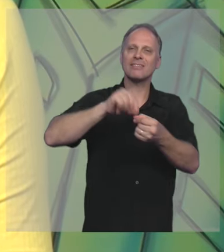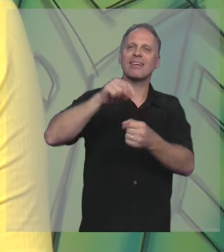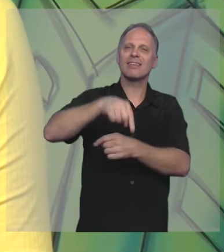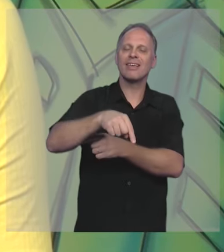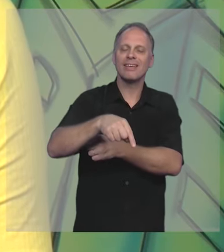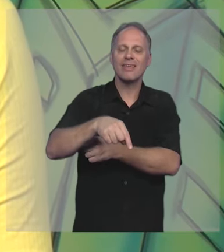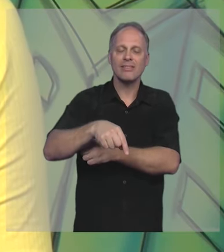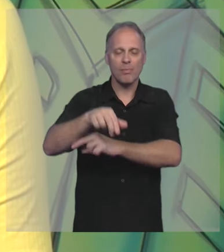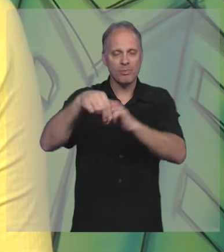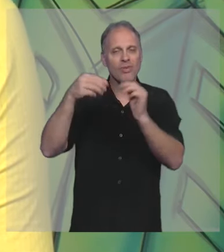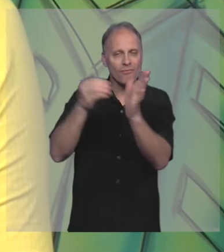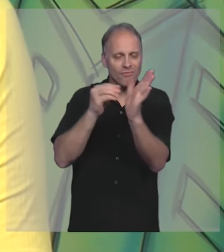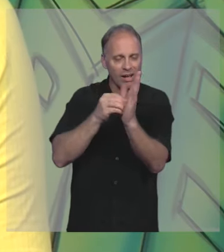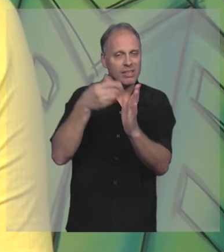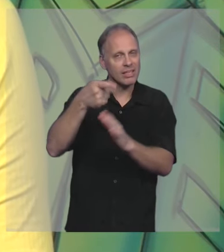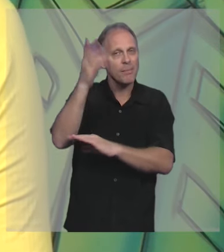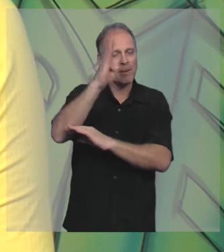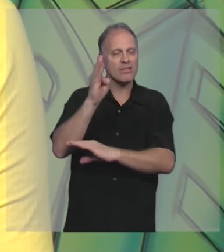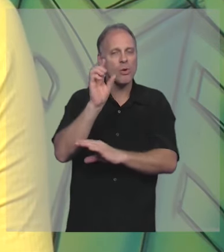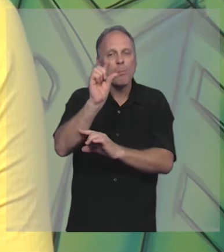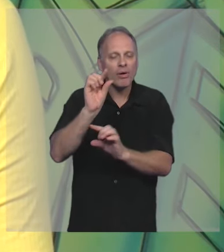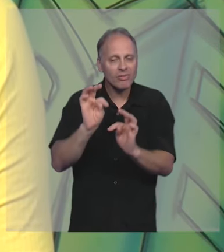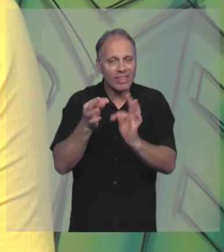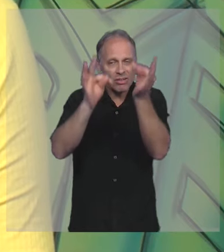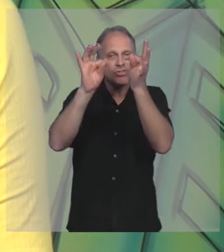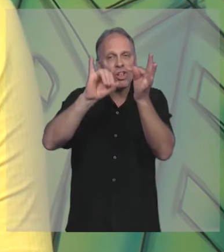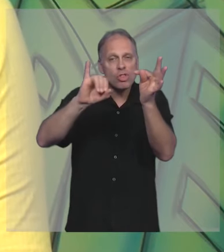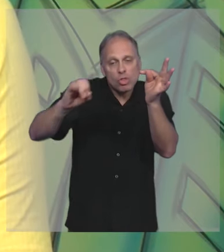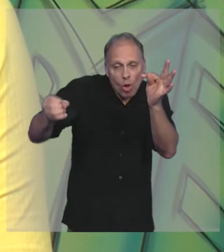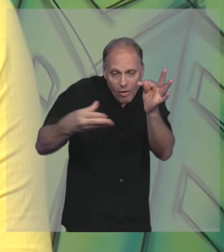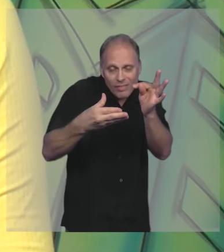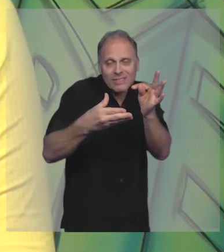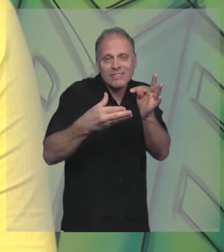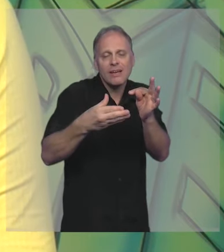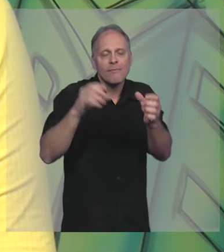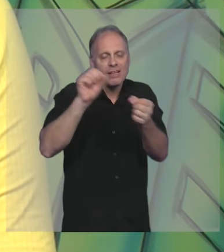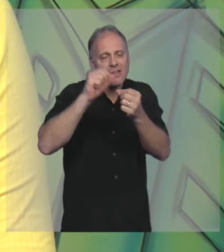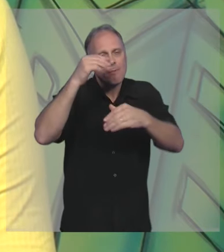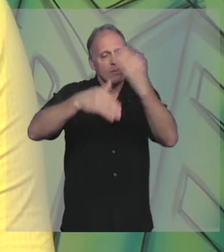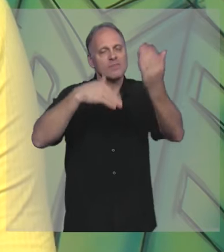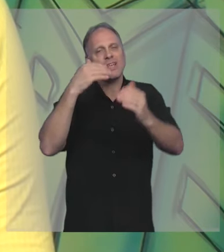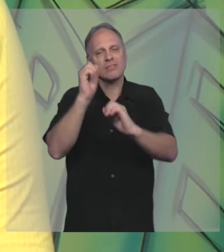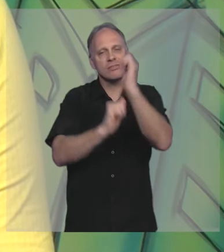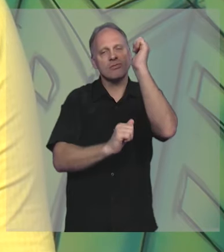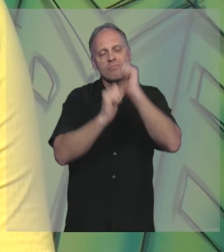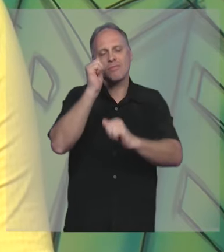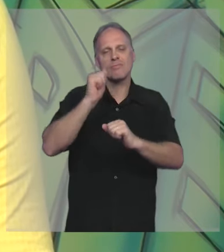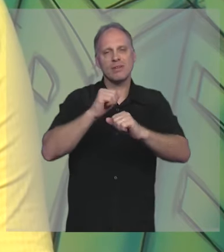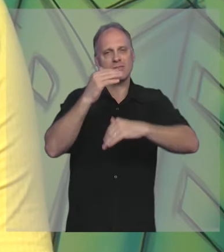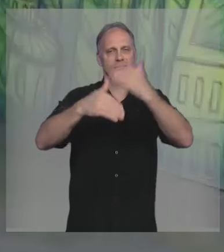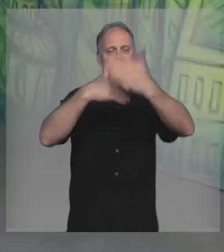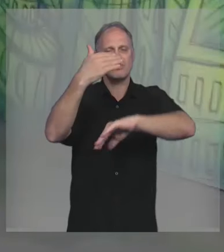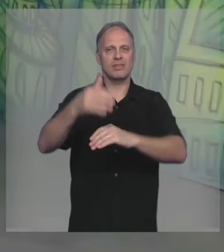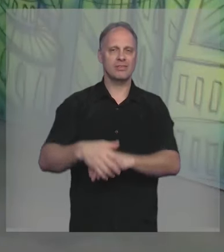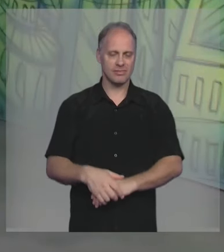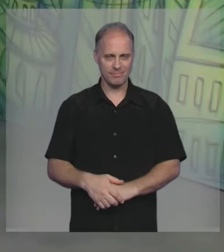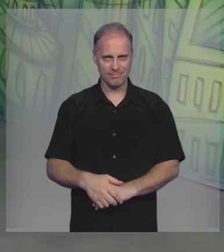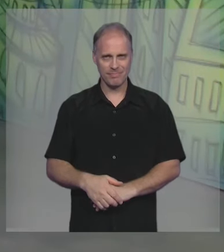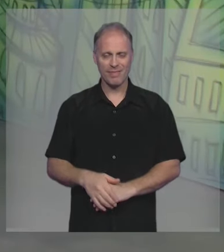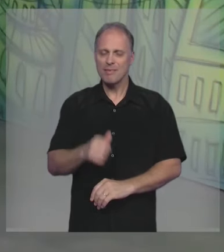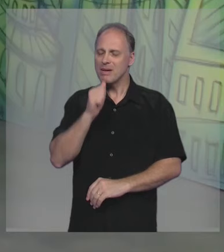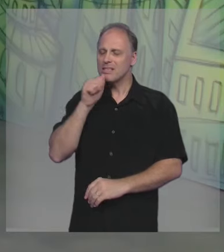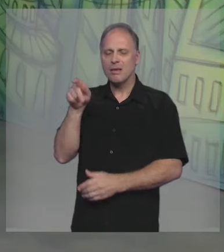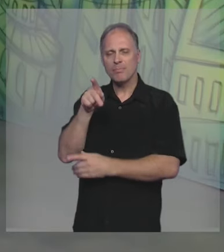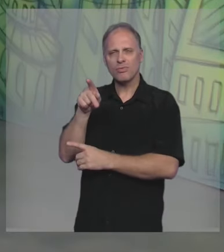pouco dessa questão de tecnologia, de inovação, exatamente para ter o processo de desindustrialização concluído. Pois é, professor,